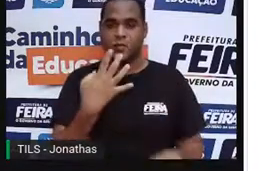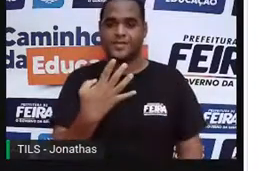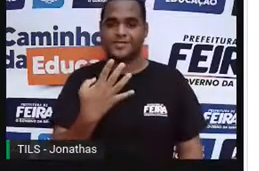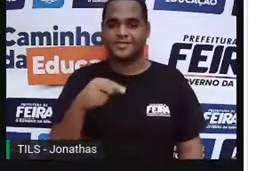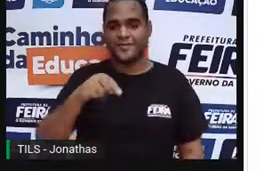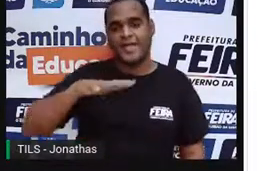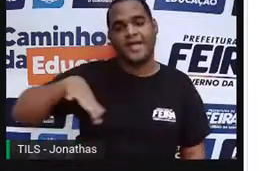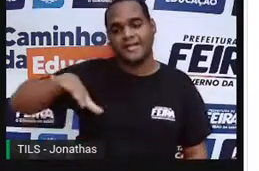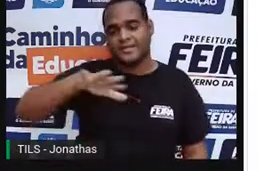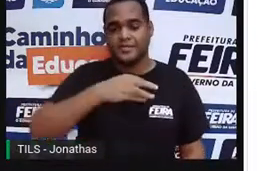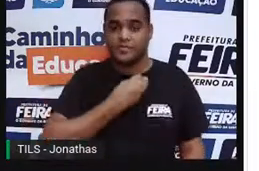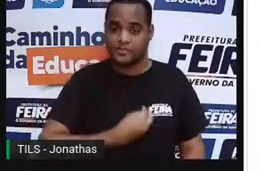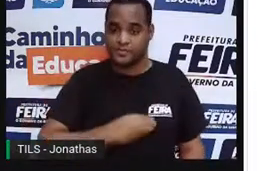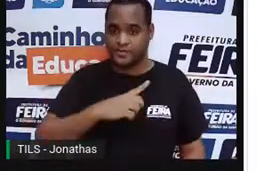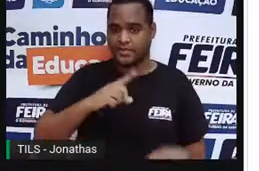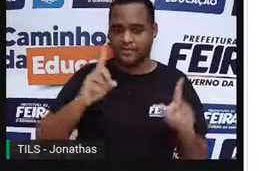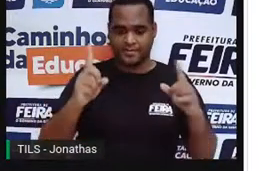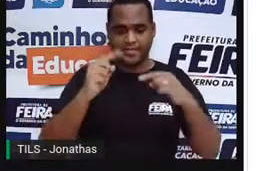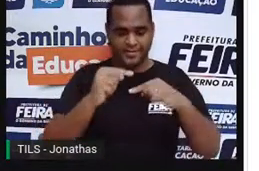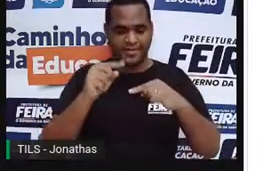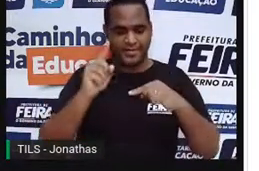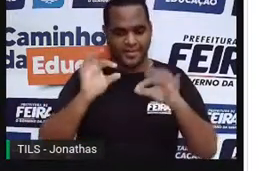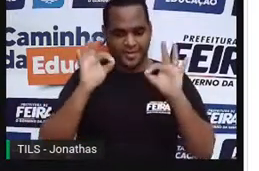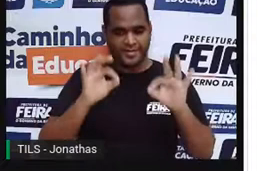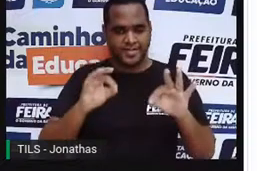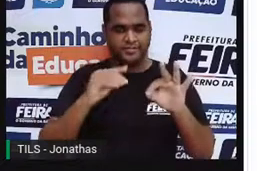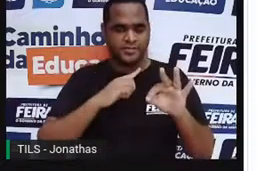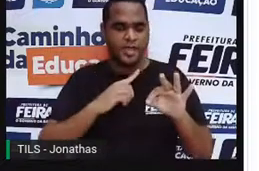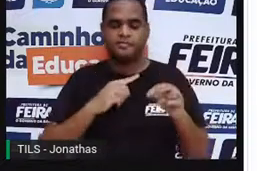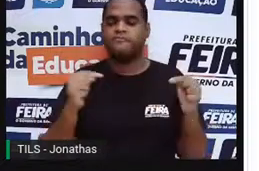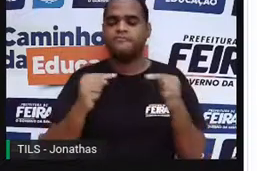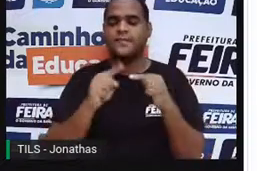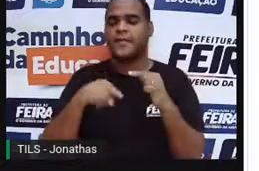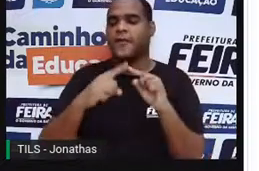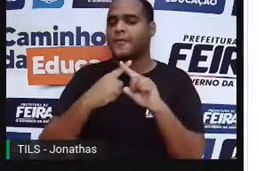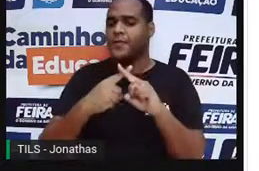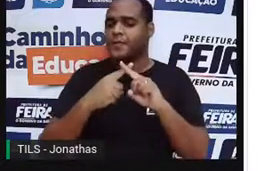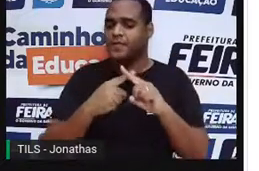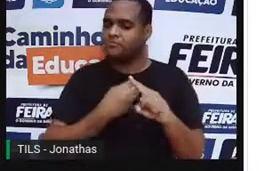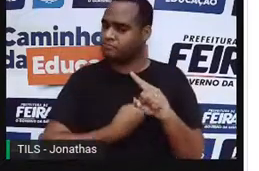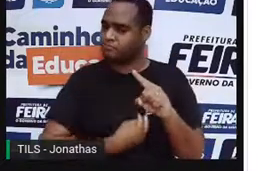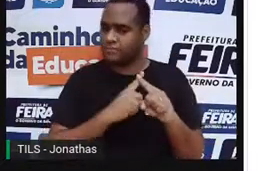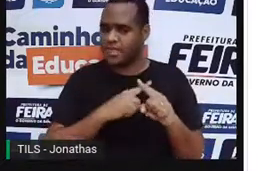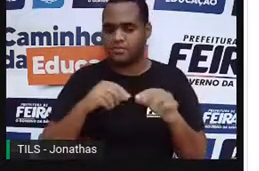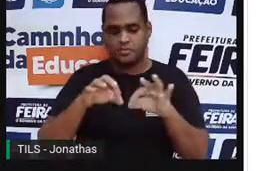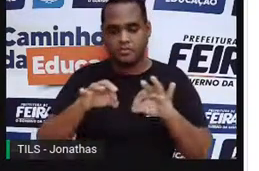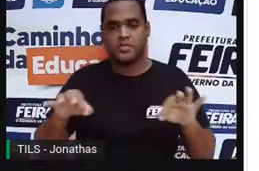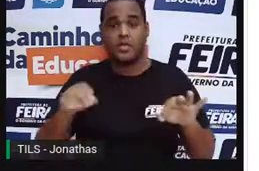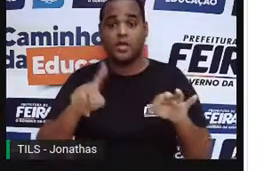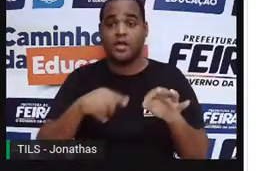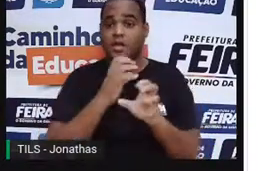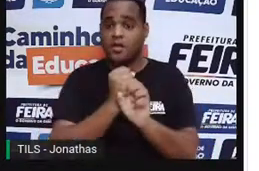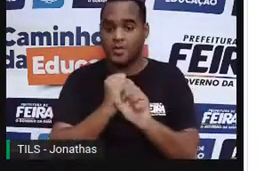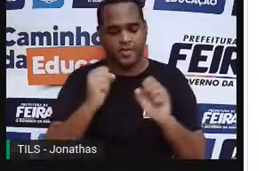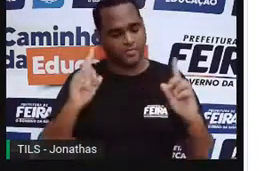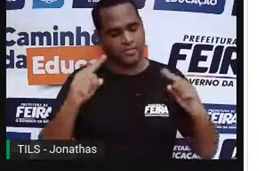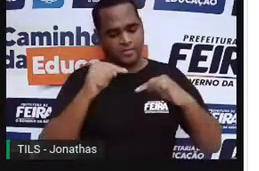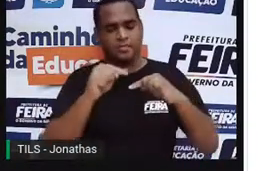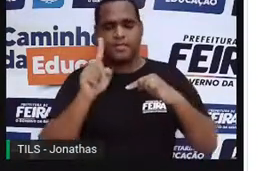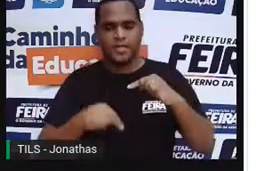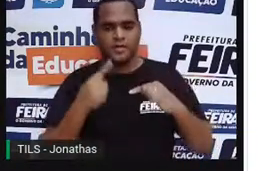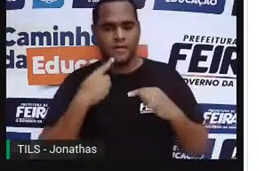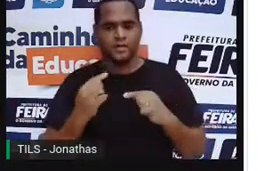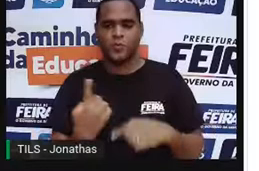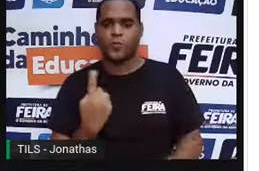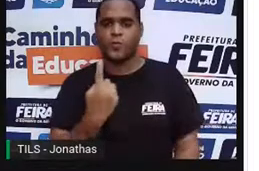área de retângulo que é um quadrilátero basta multiplicar a medida do comprimento do retângulo pela